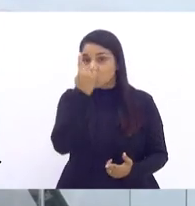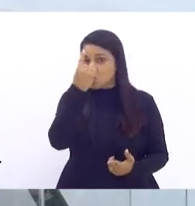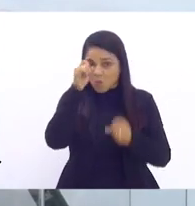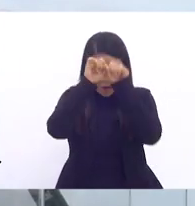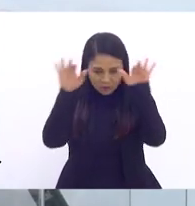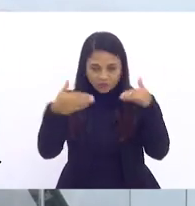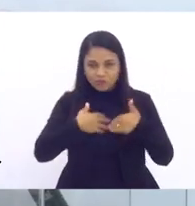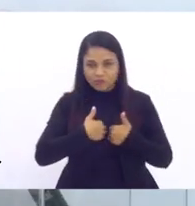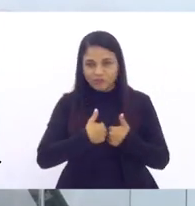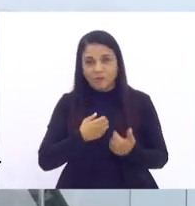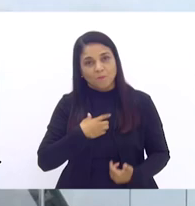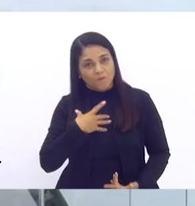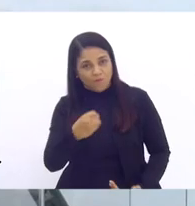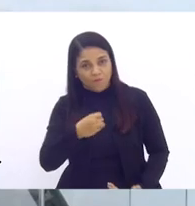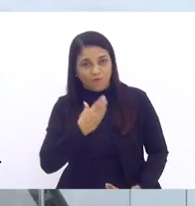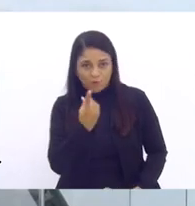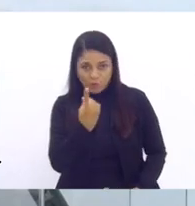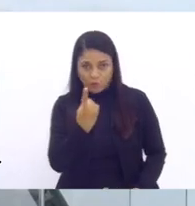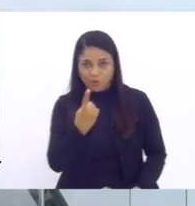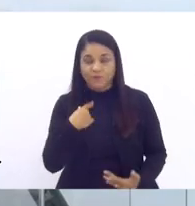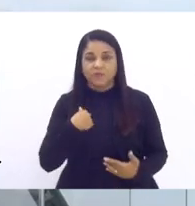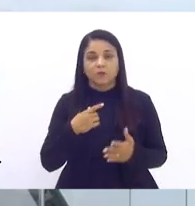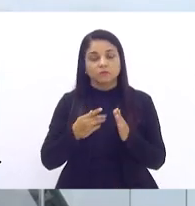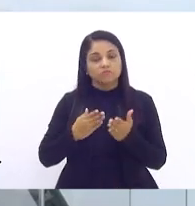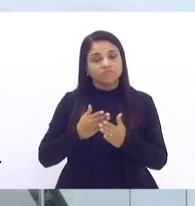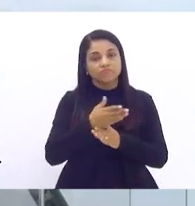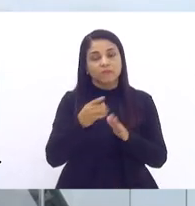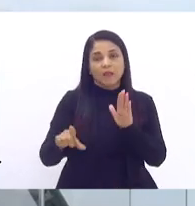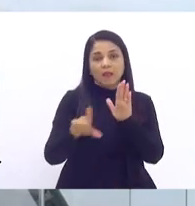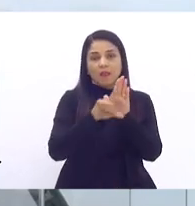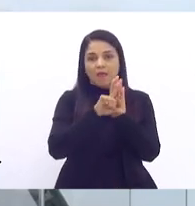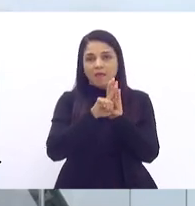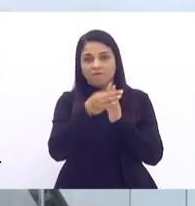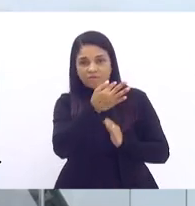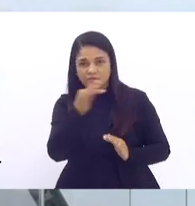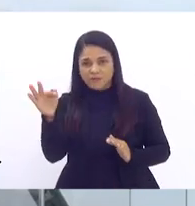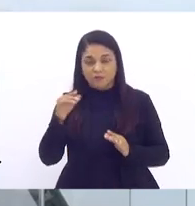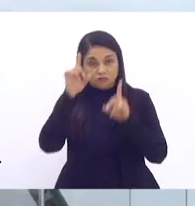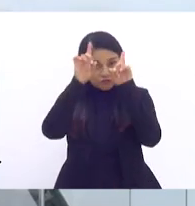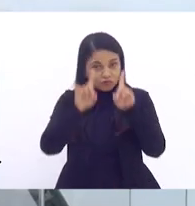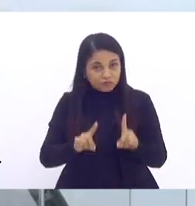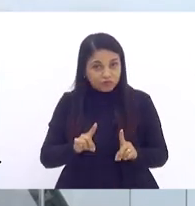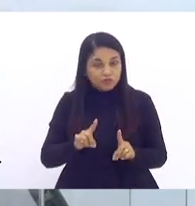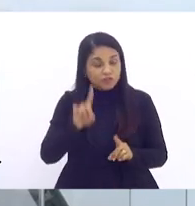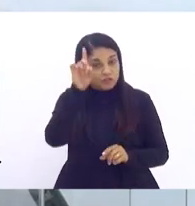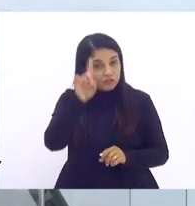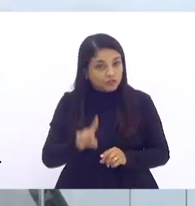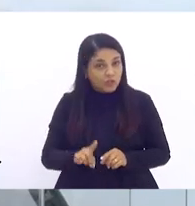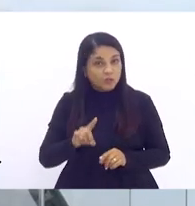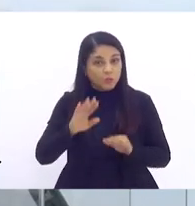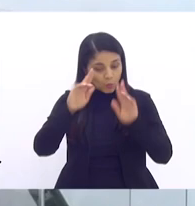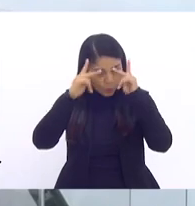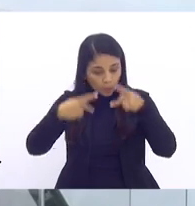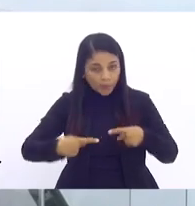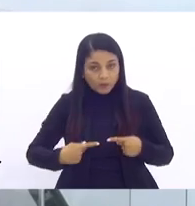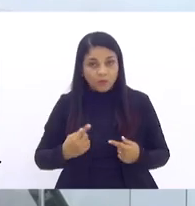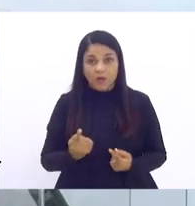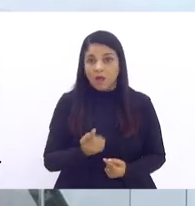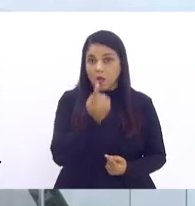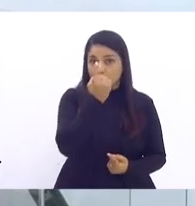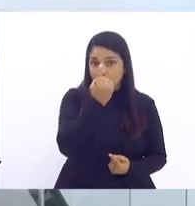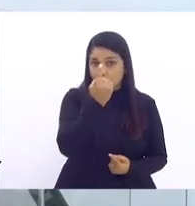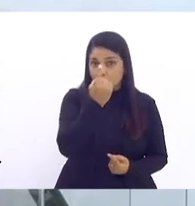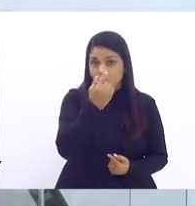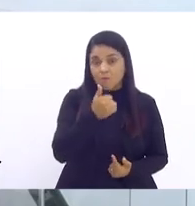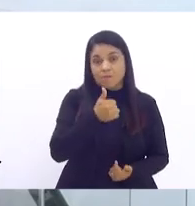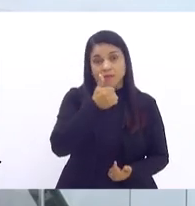ao projeto de lei federal por legislação participativa na comissão de direitos humanos no senado era um para 190